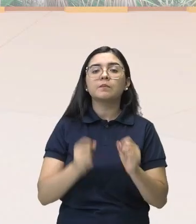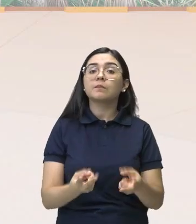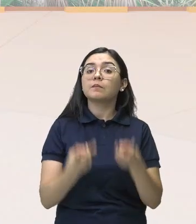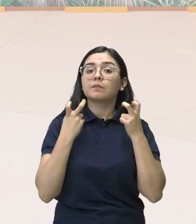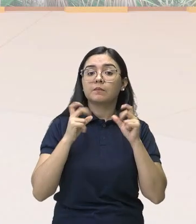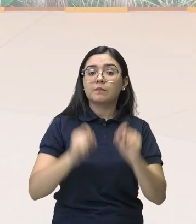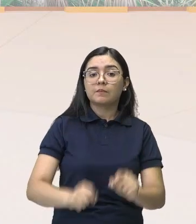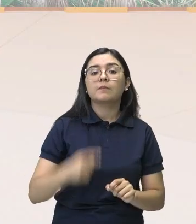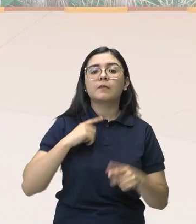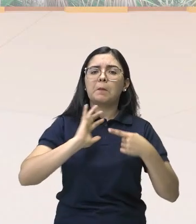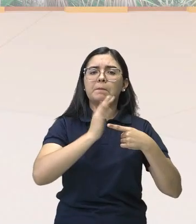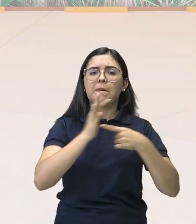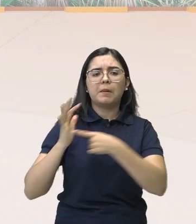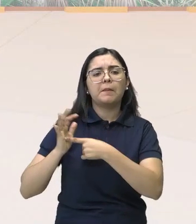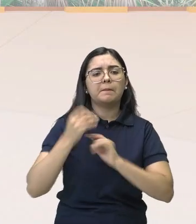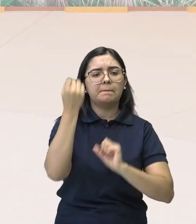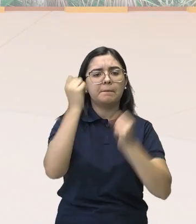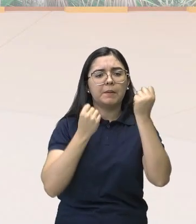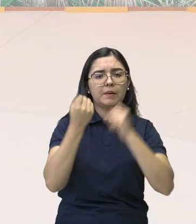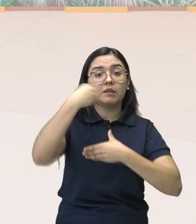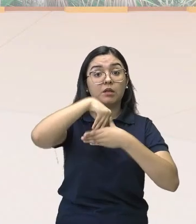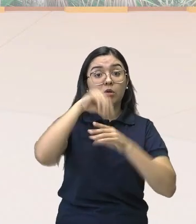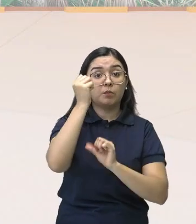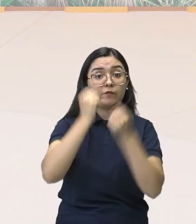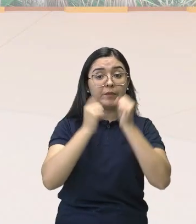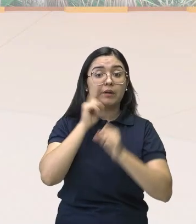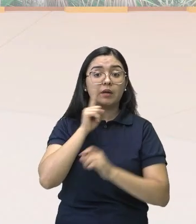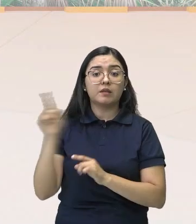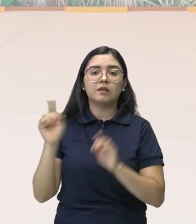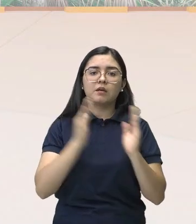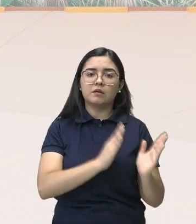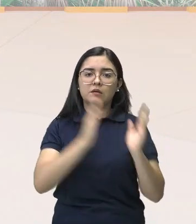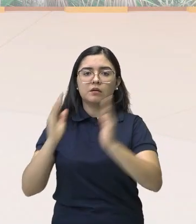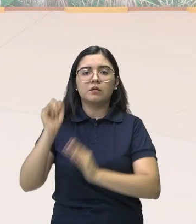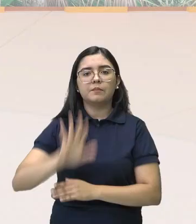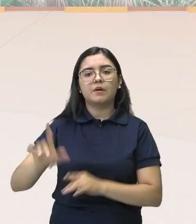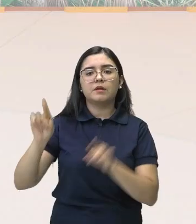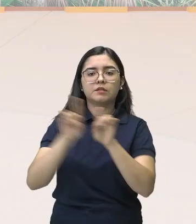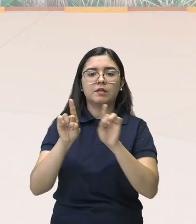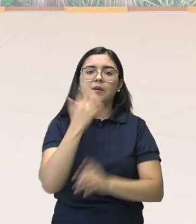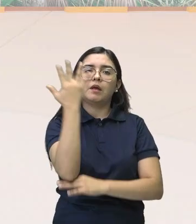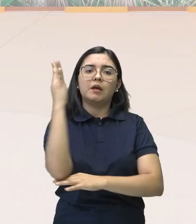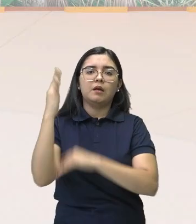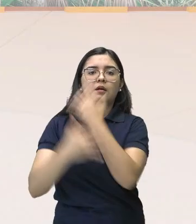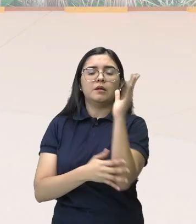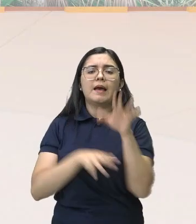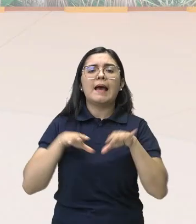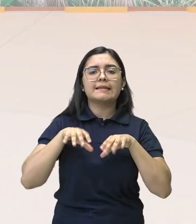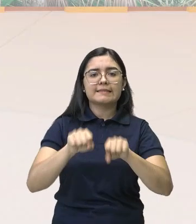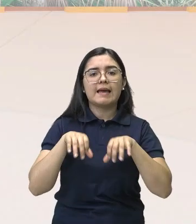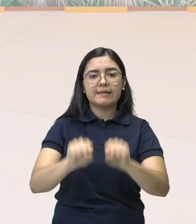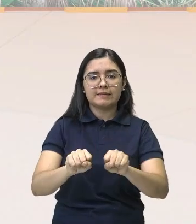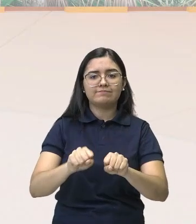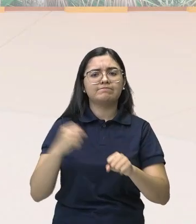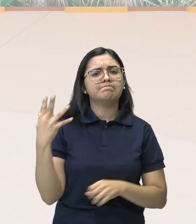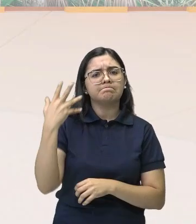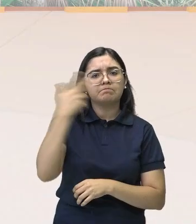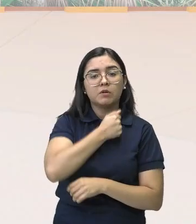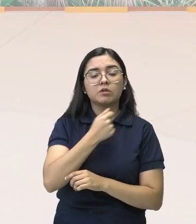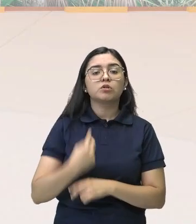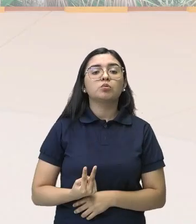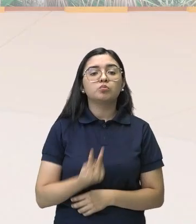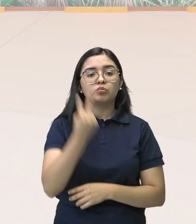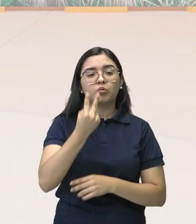aqui essas máquinas dentro de uma fábrica e olharmos este açaizeiro tão bonito. São